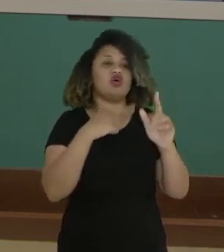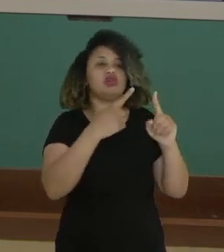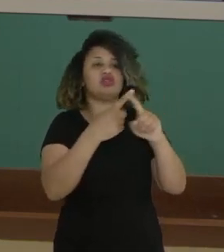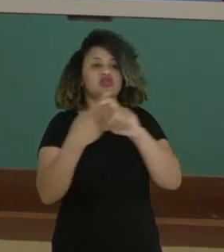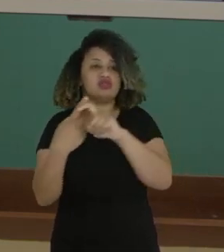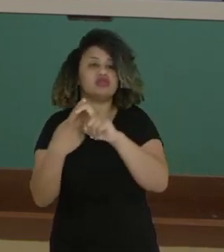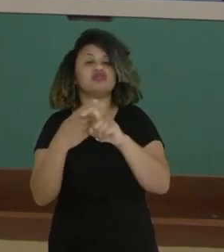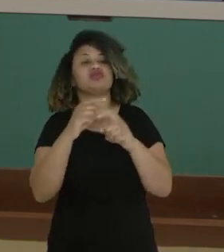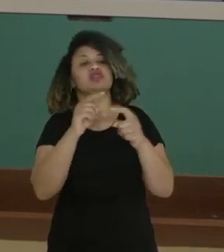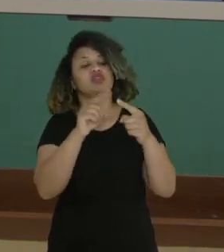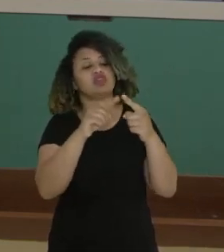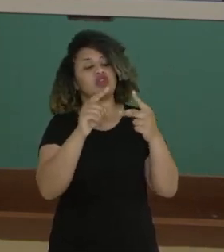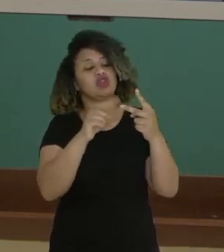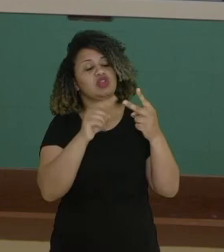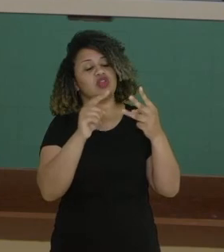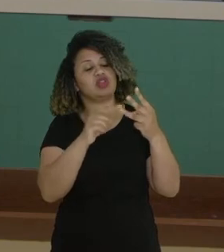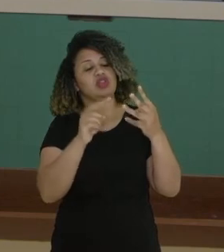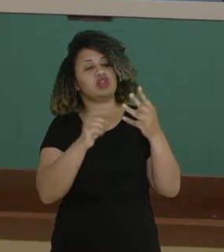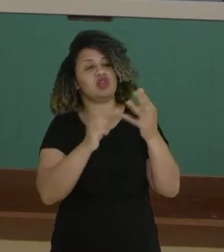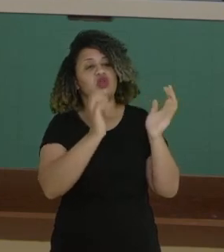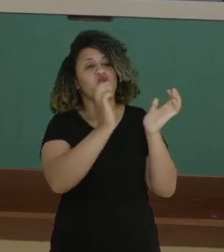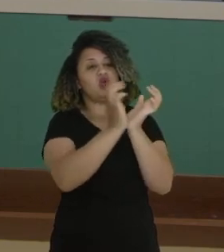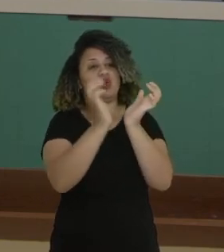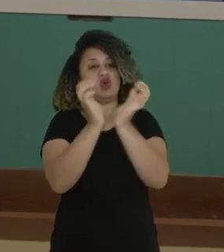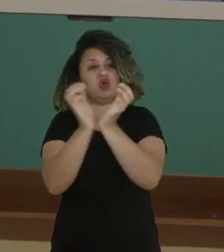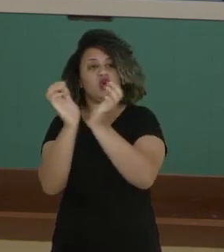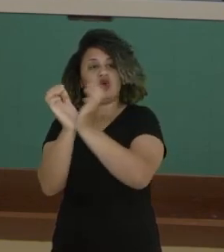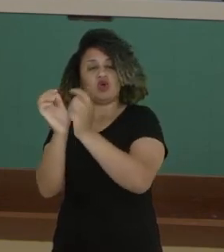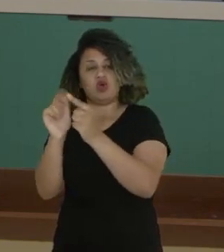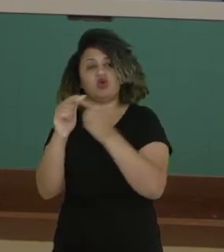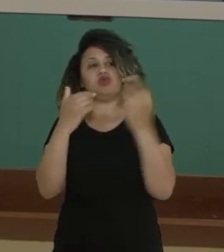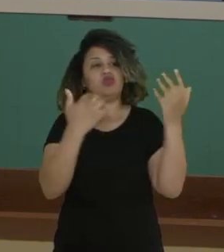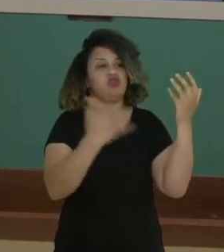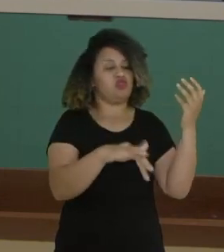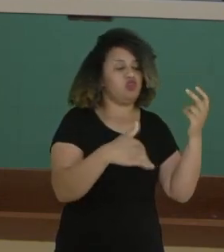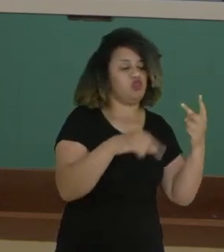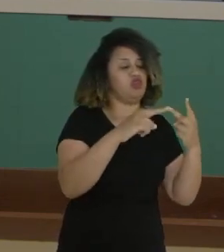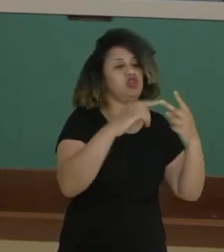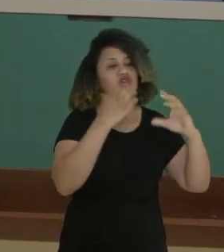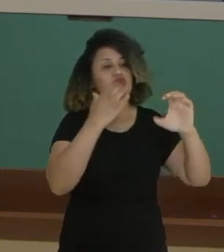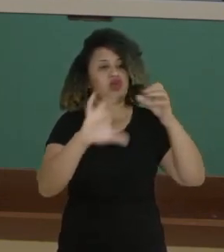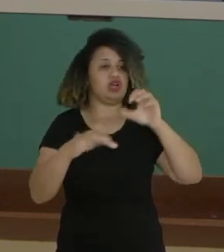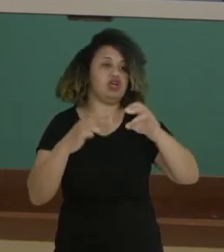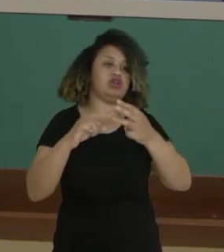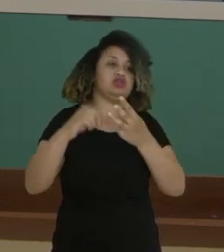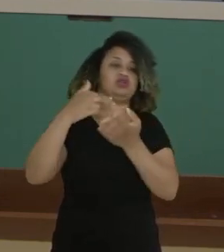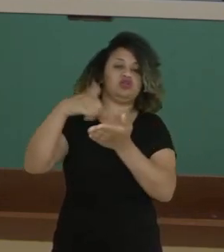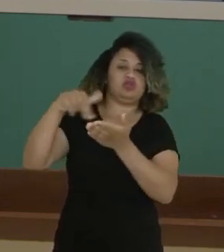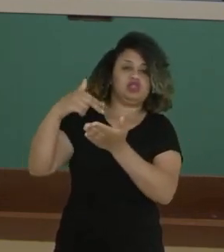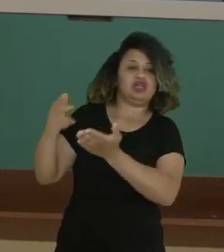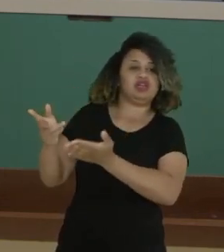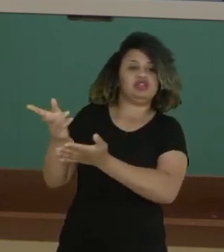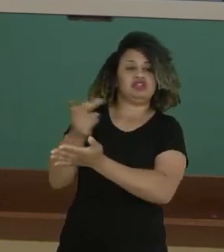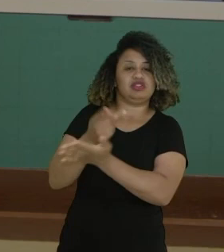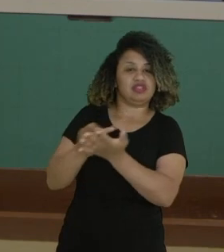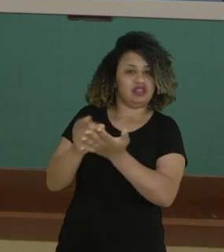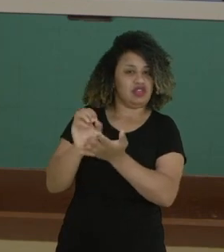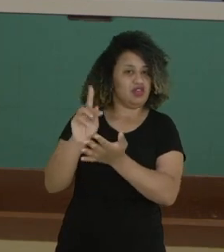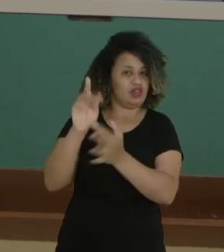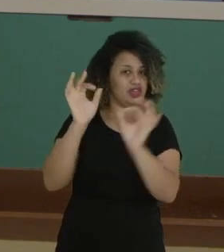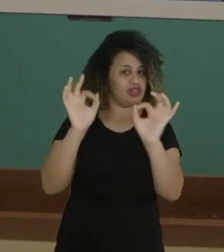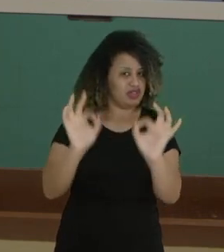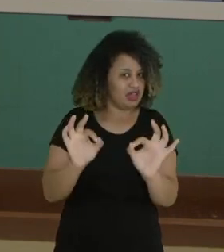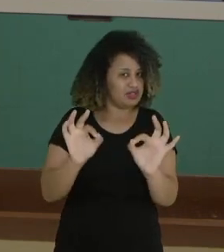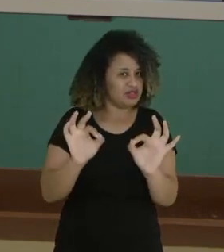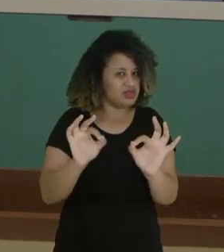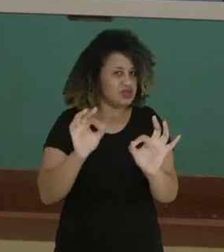número de cada grupo, de cada estudante, violão, canto, dança e desenho. Ok?